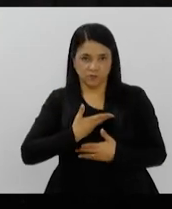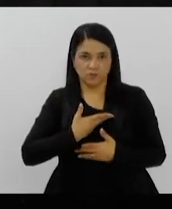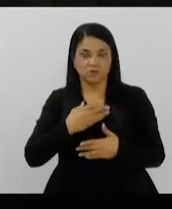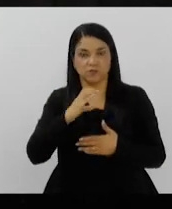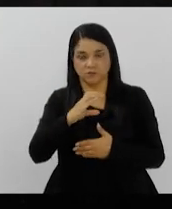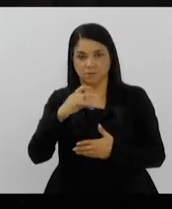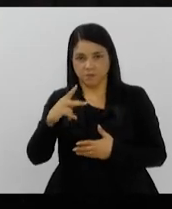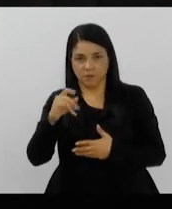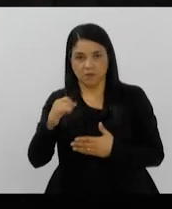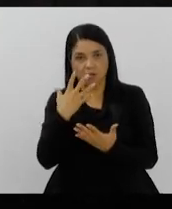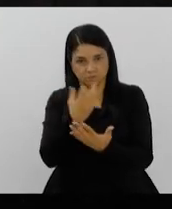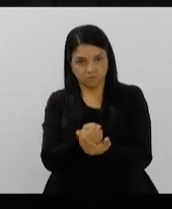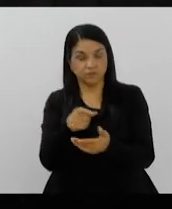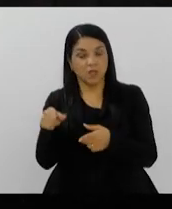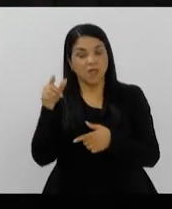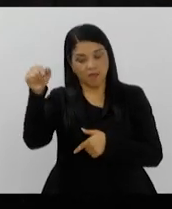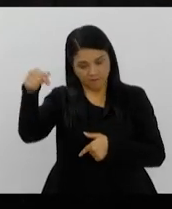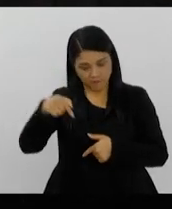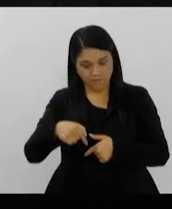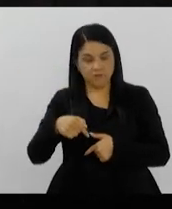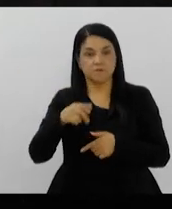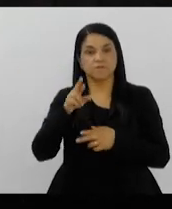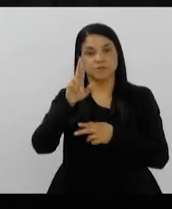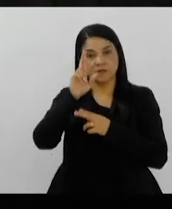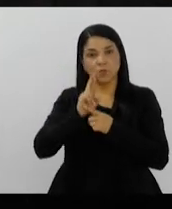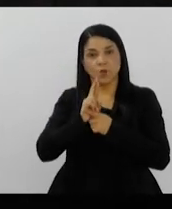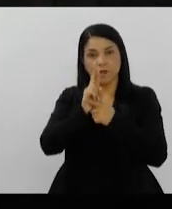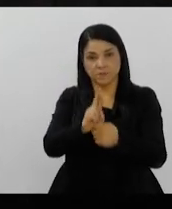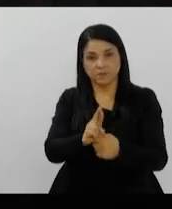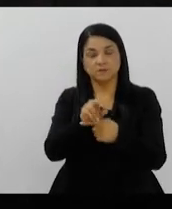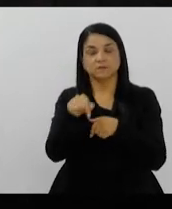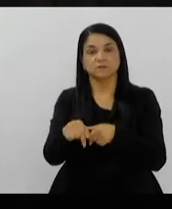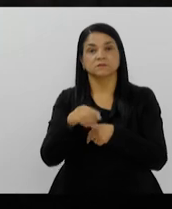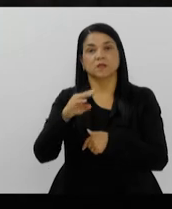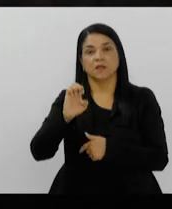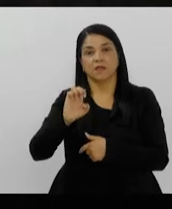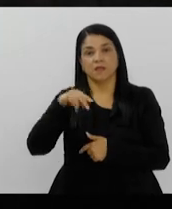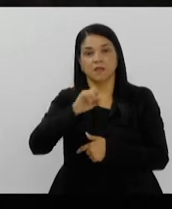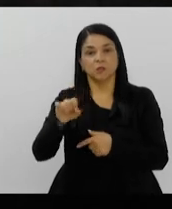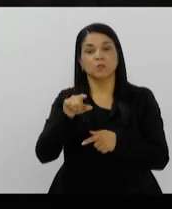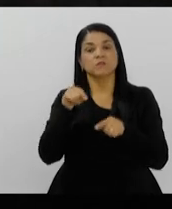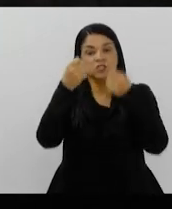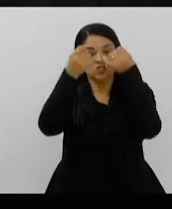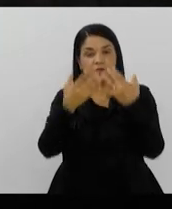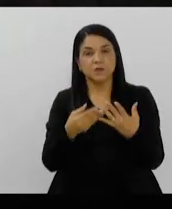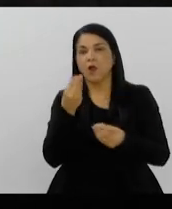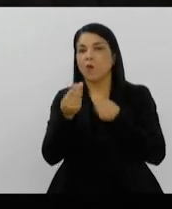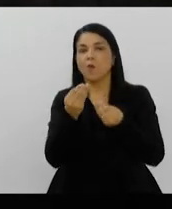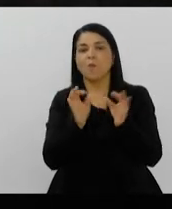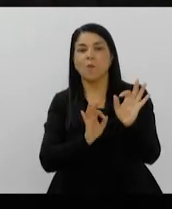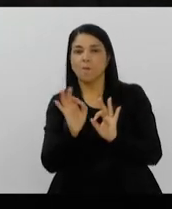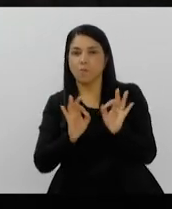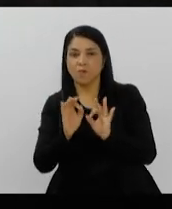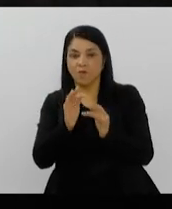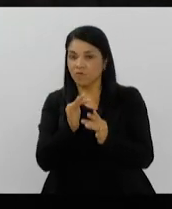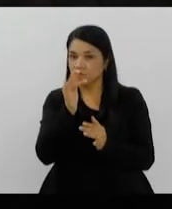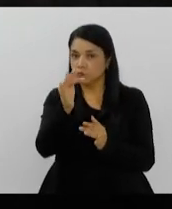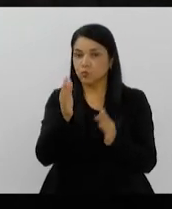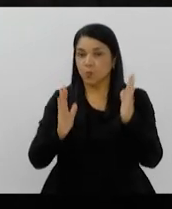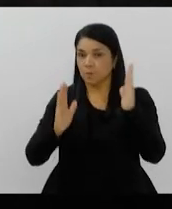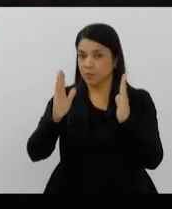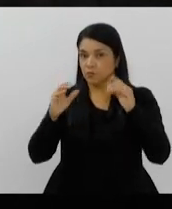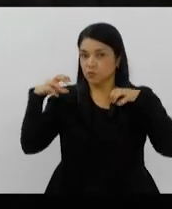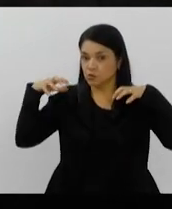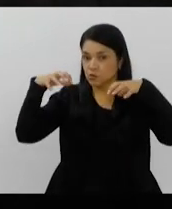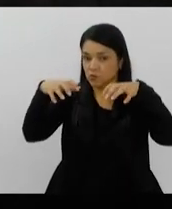vir aqui se explicar para dizer o que, que foi feito e como ela está preparada para o período de chuvas. Estou focando isso agora em outubro,